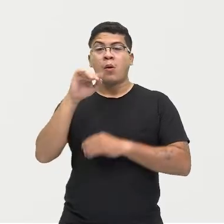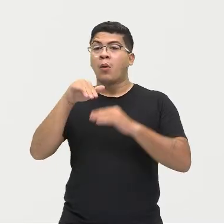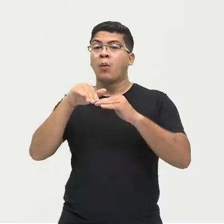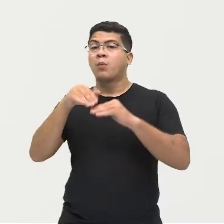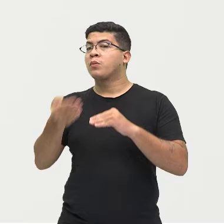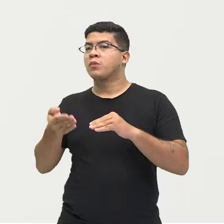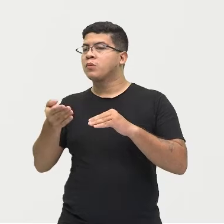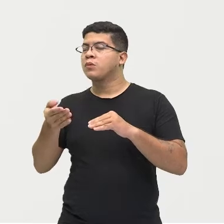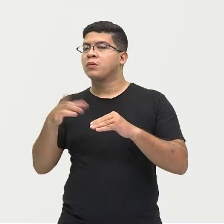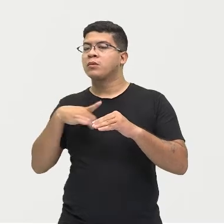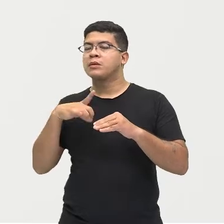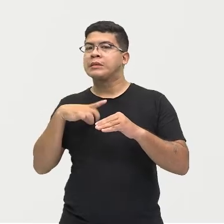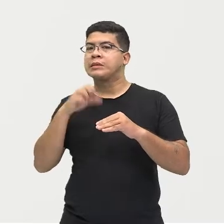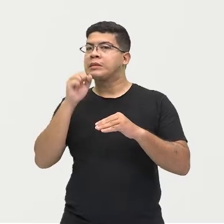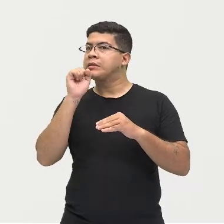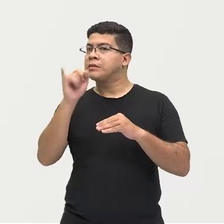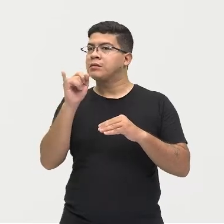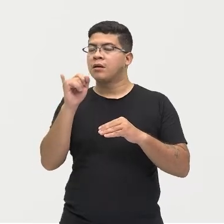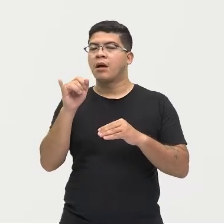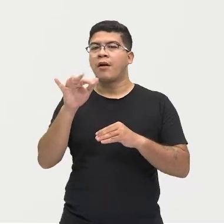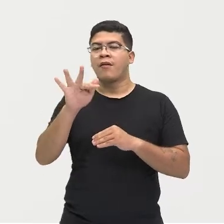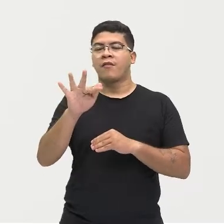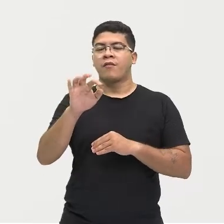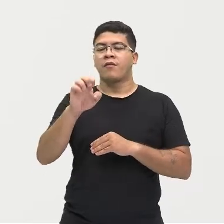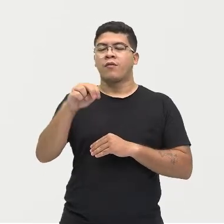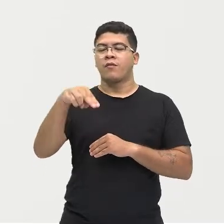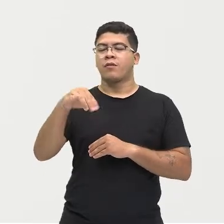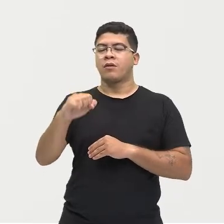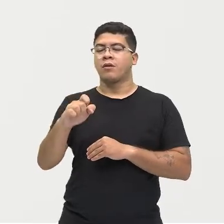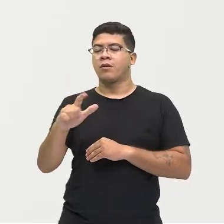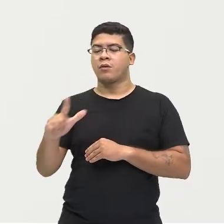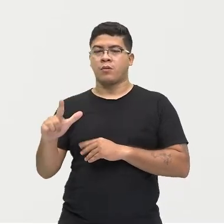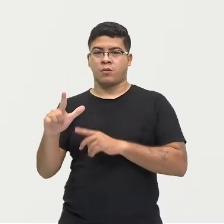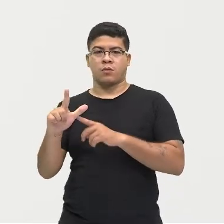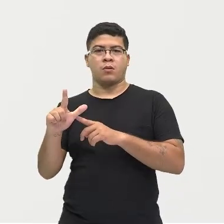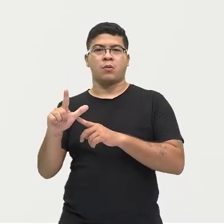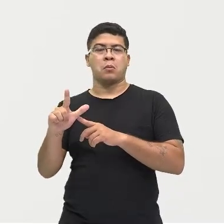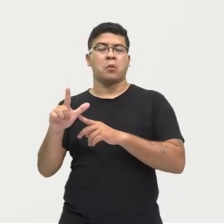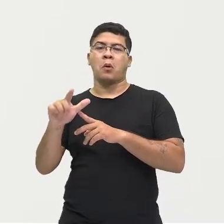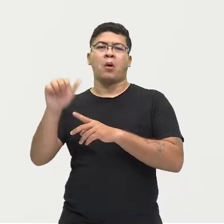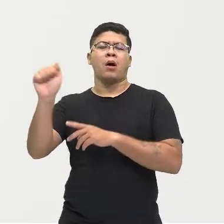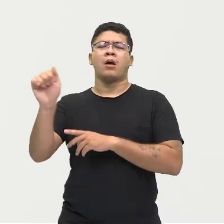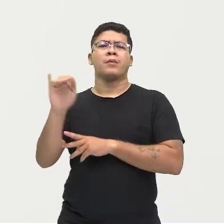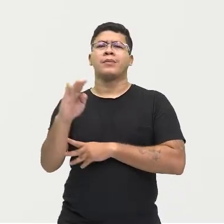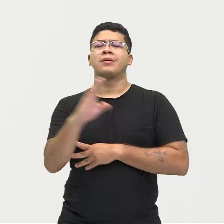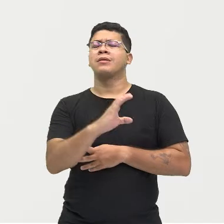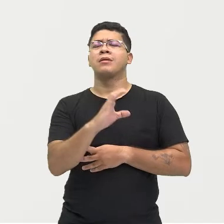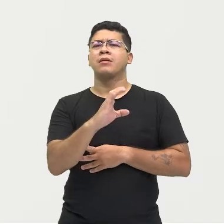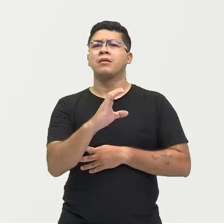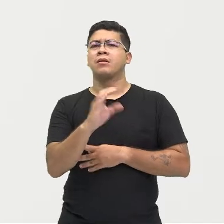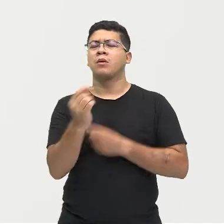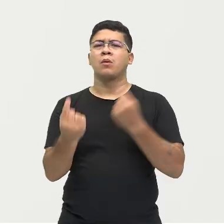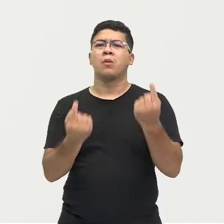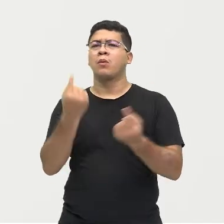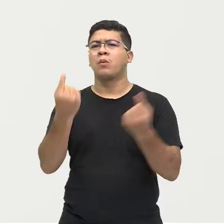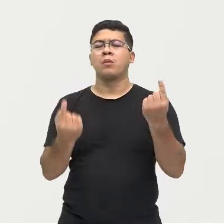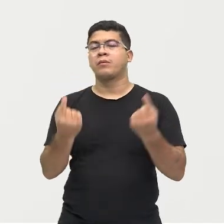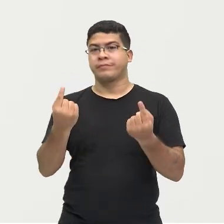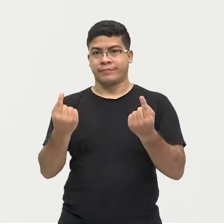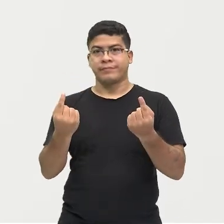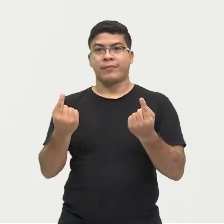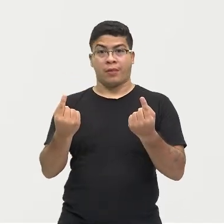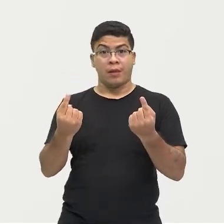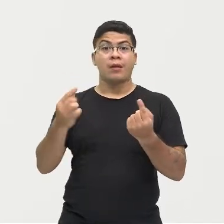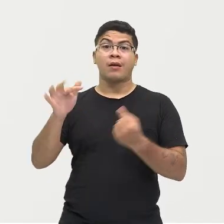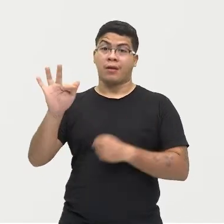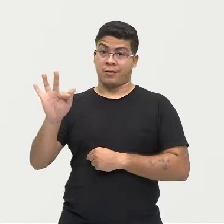nomenclatura muda, ele é fenil. E por ordem alfabética, quem vem primeiro? Fenil ou metil? Fenil. Esse